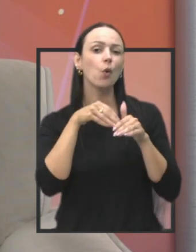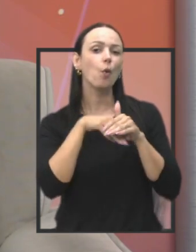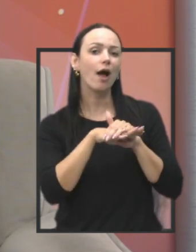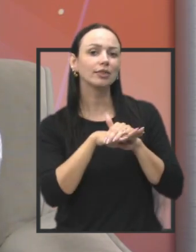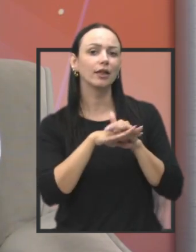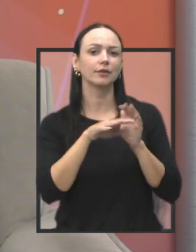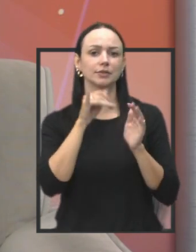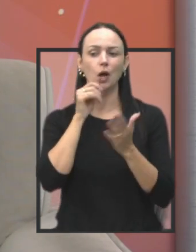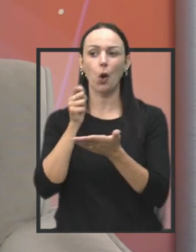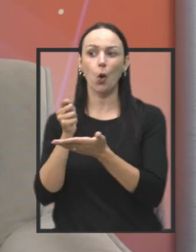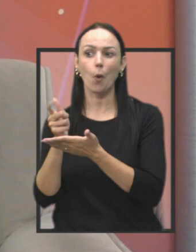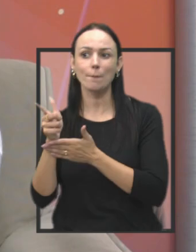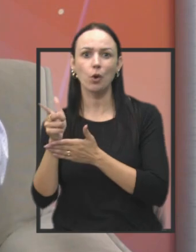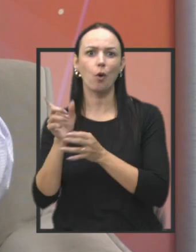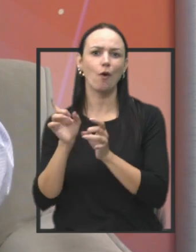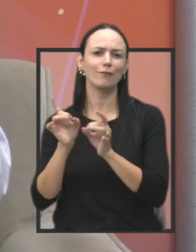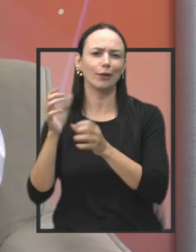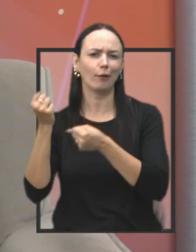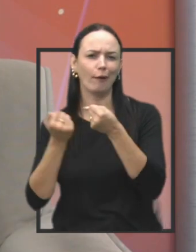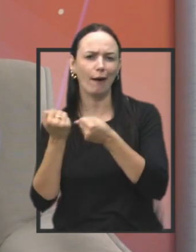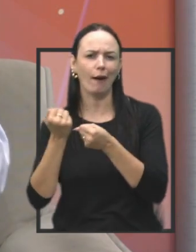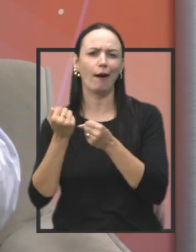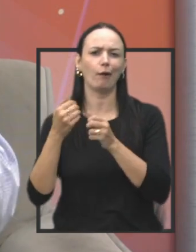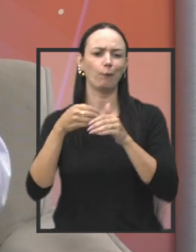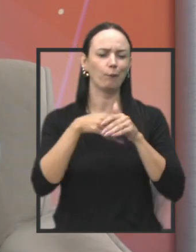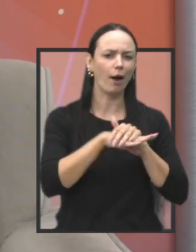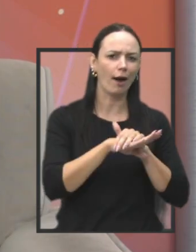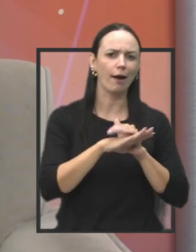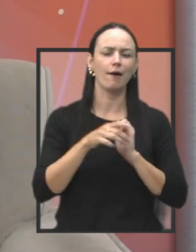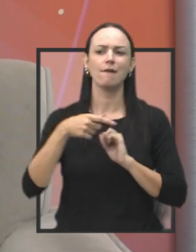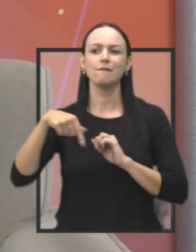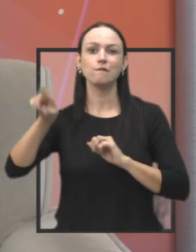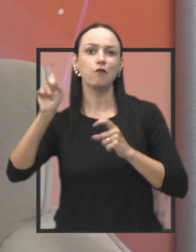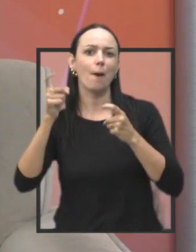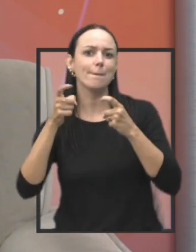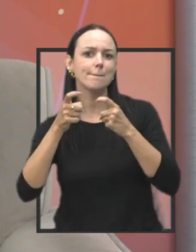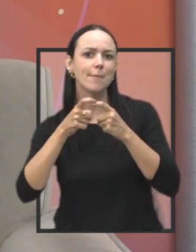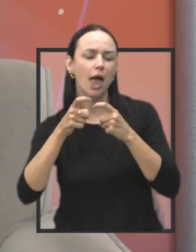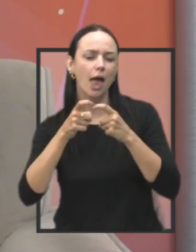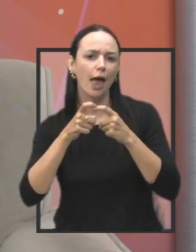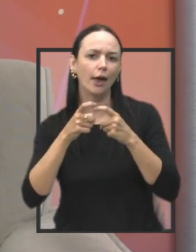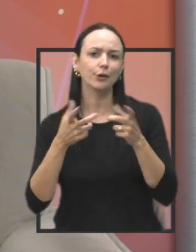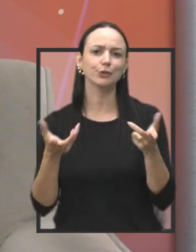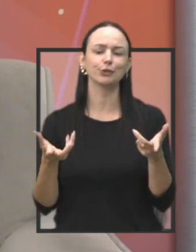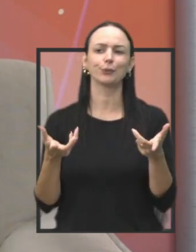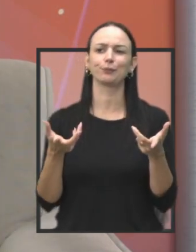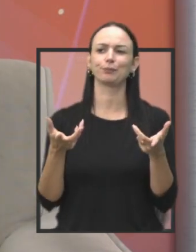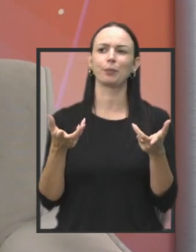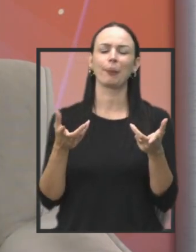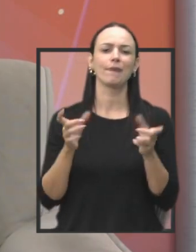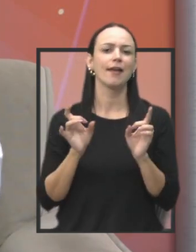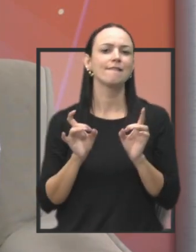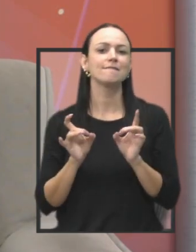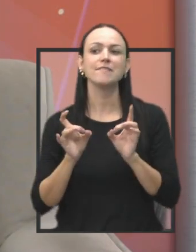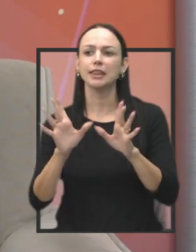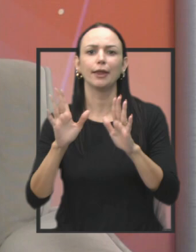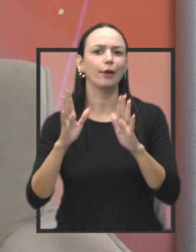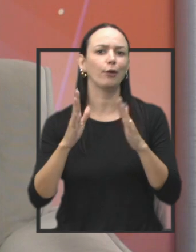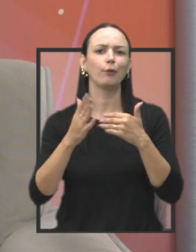durante o ano. Comprou, vendeu um carro, foi ao médico, foi, por exemplo, vendeu algum